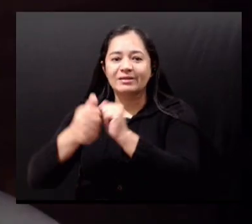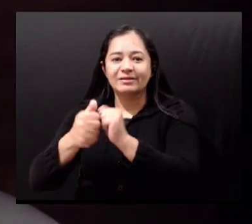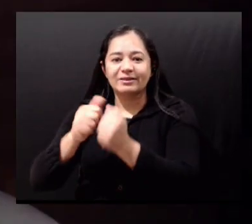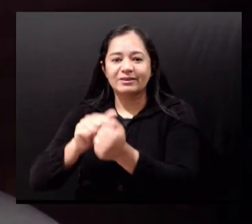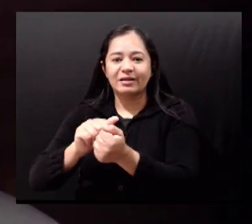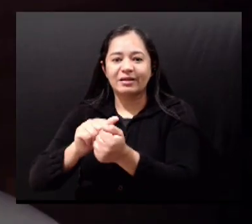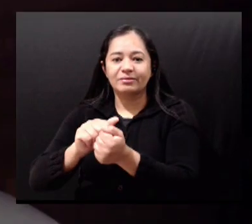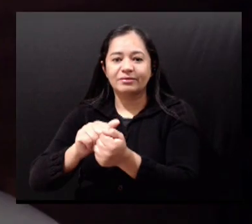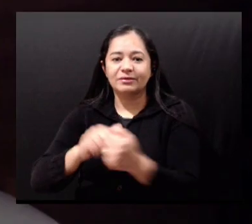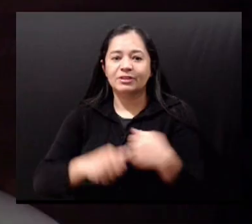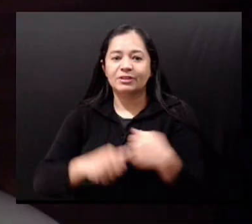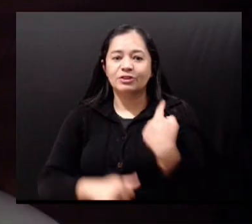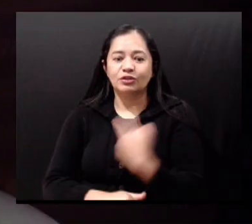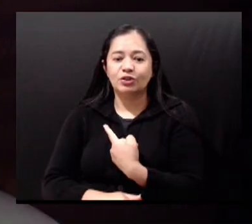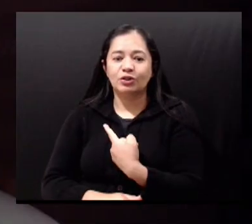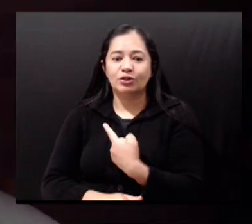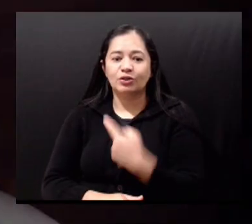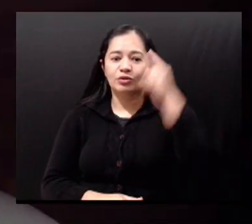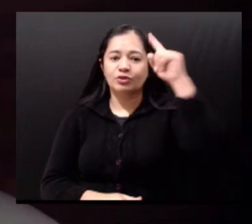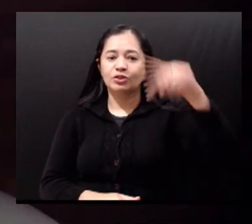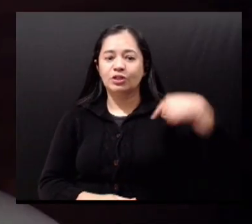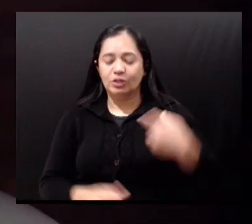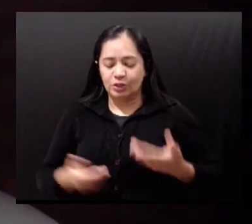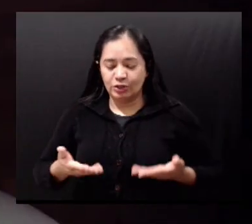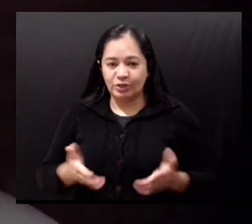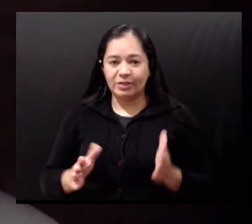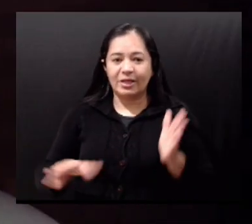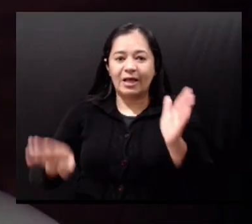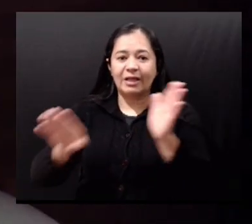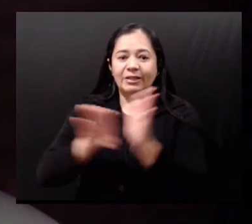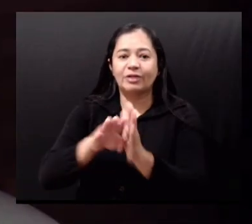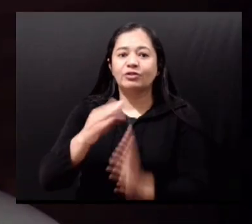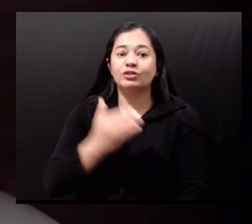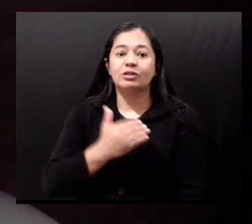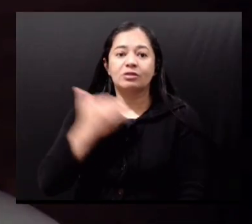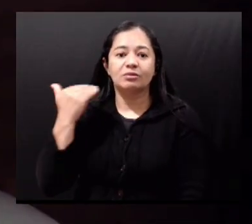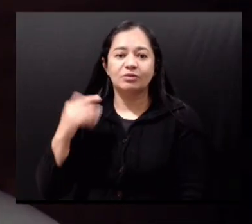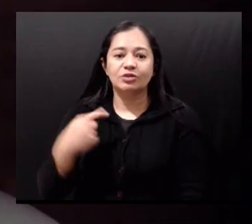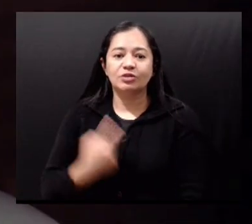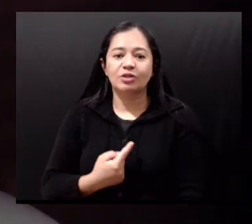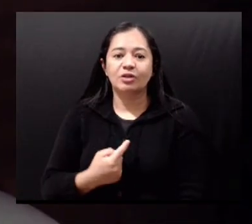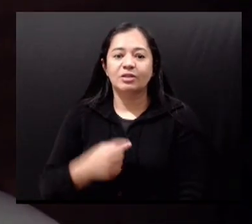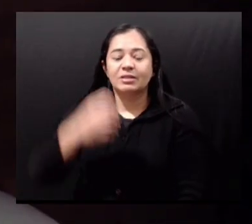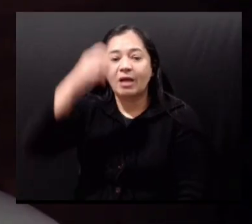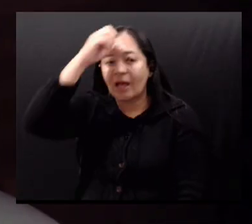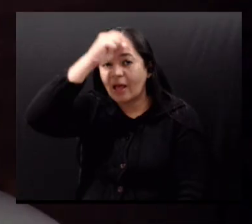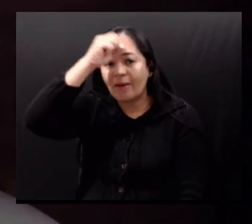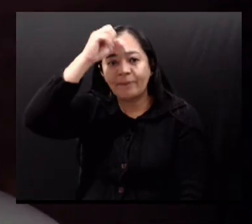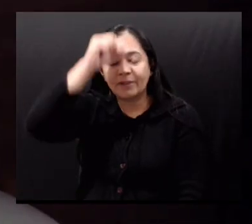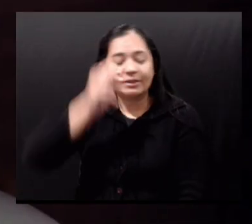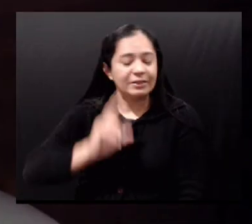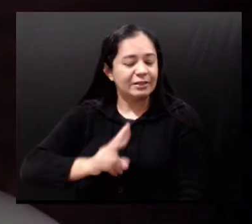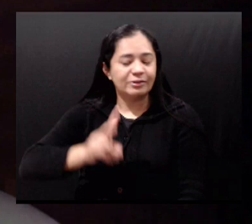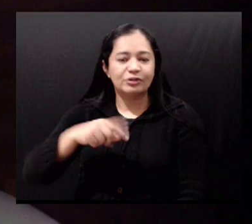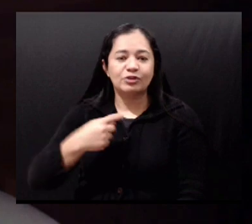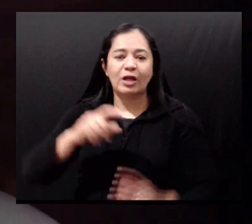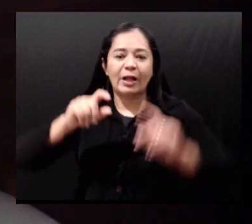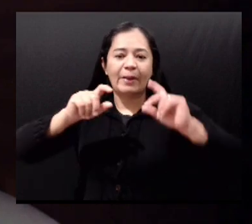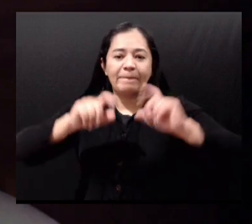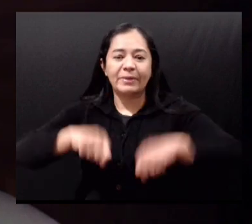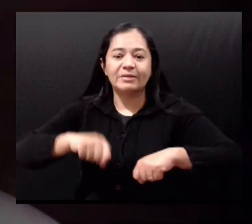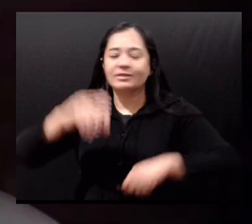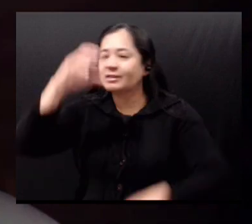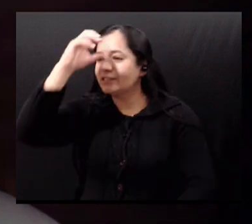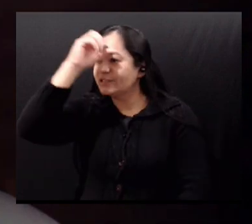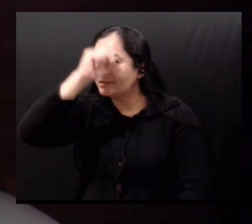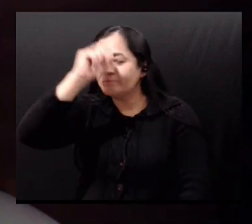dia que a gente nasce ao dia que a gente falece, a gente morre, a gente está aprendendo. A gente tem a Uhum. capacidade de aprender. Então, é assim